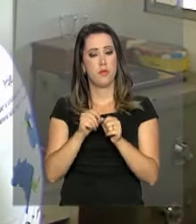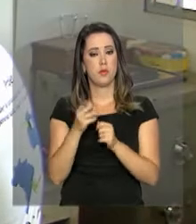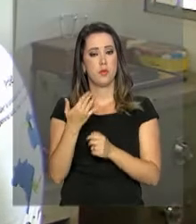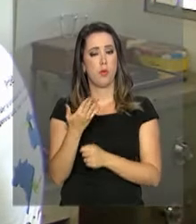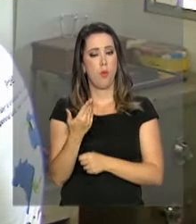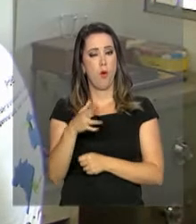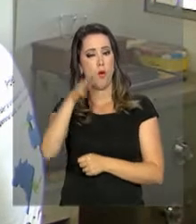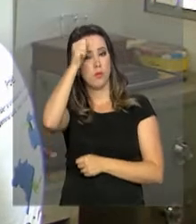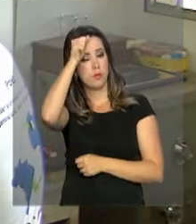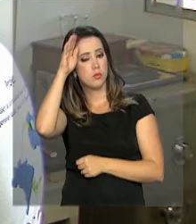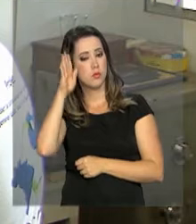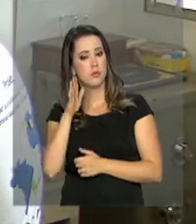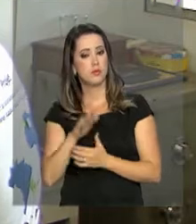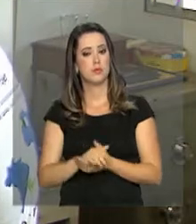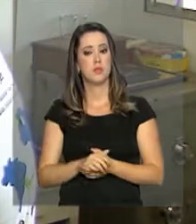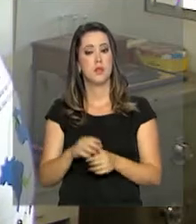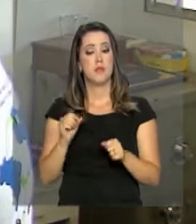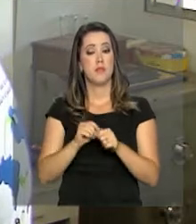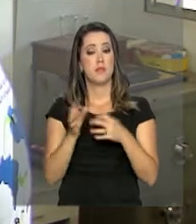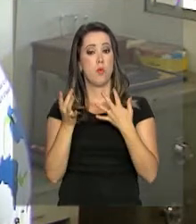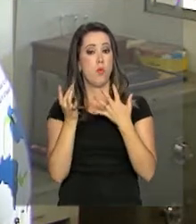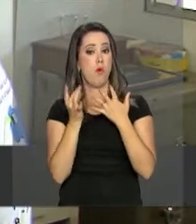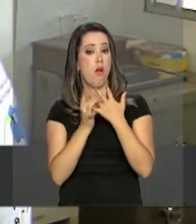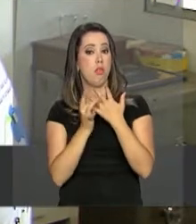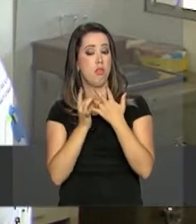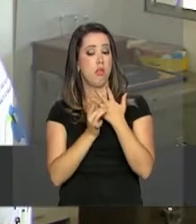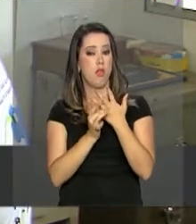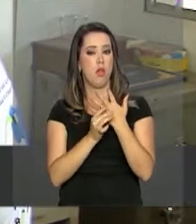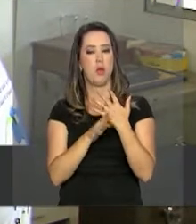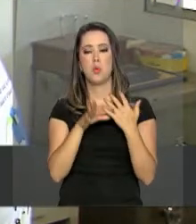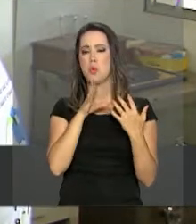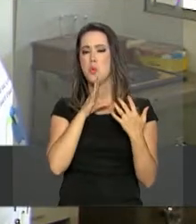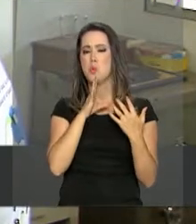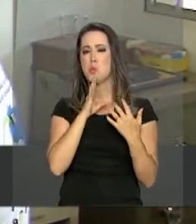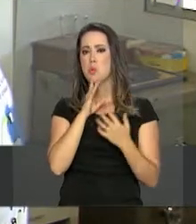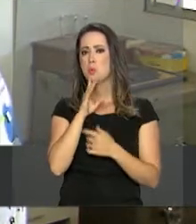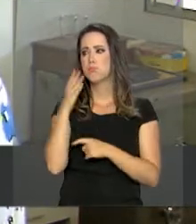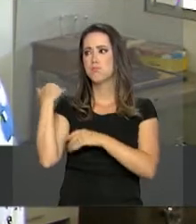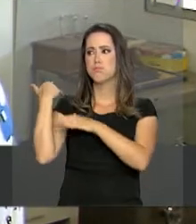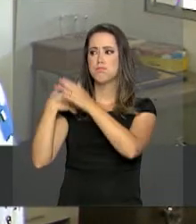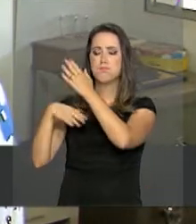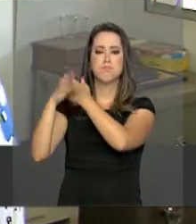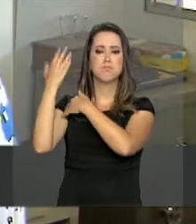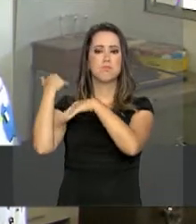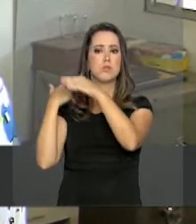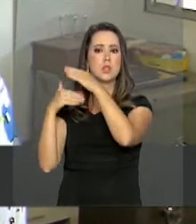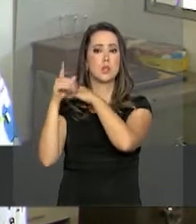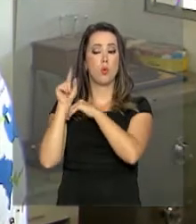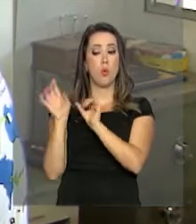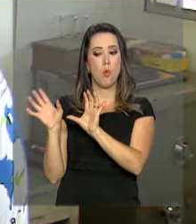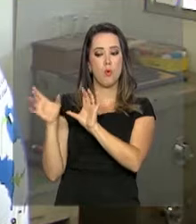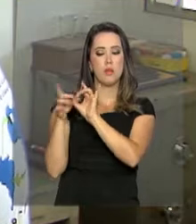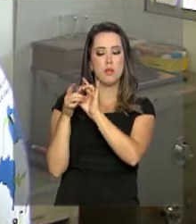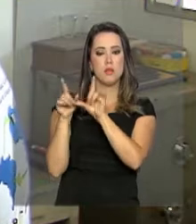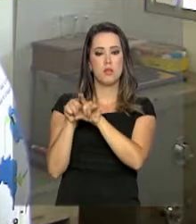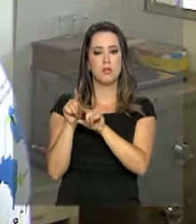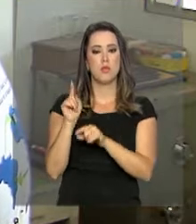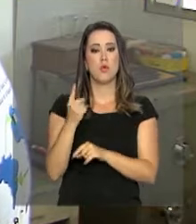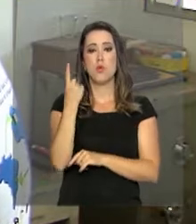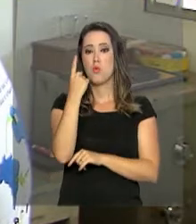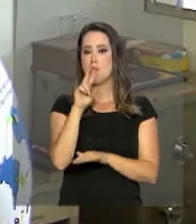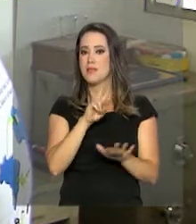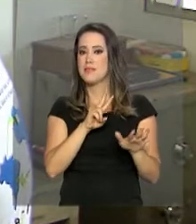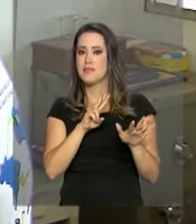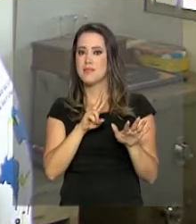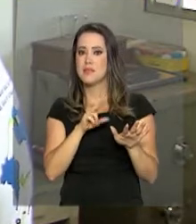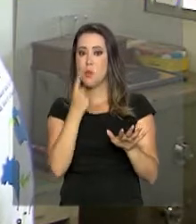Para fabricar um anel como este, usando conhecimentos milenares, os joalheiros argelinos levavam até uma